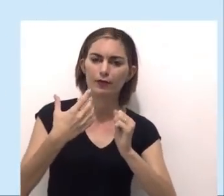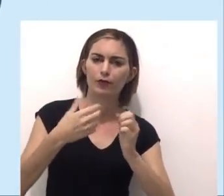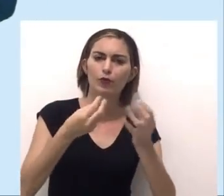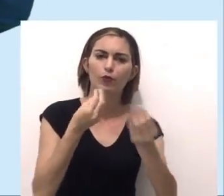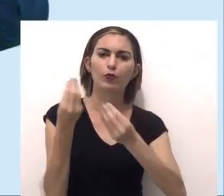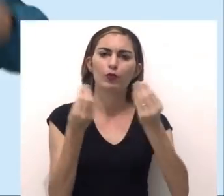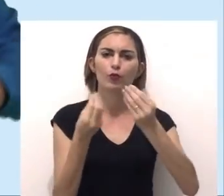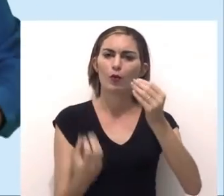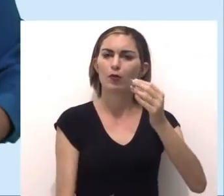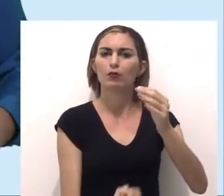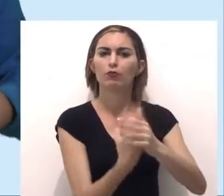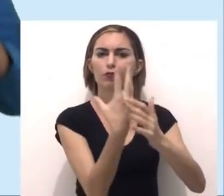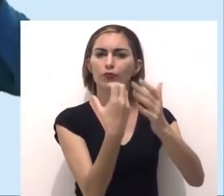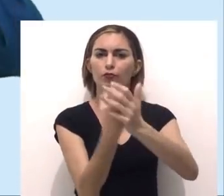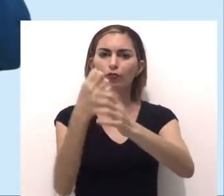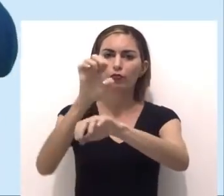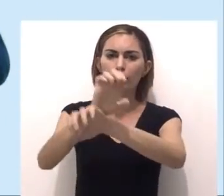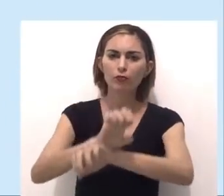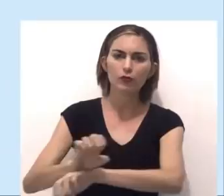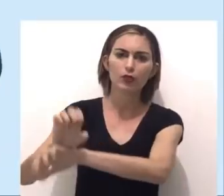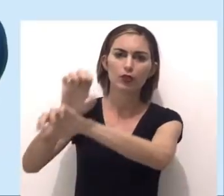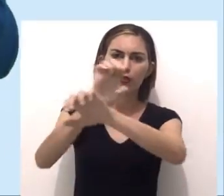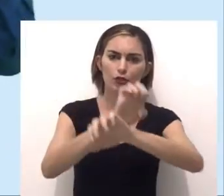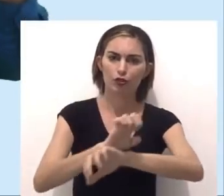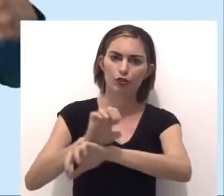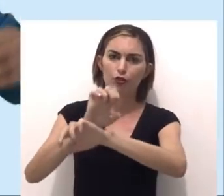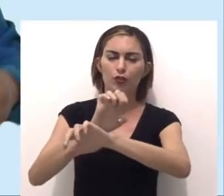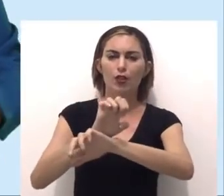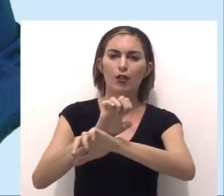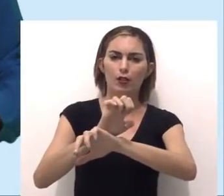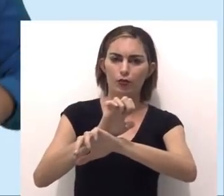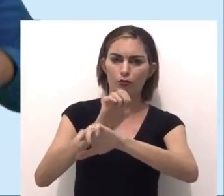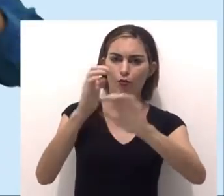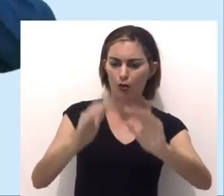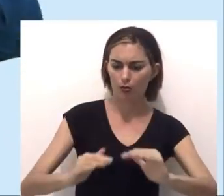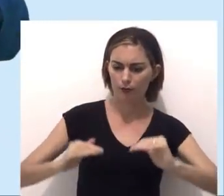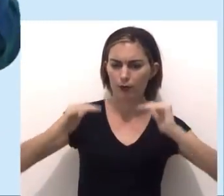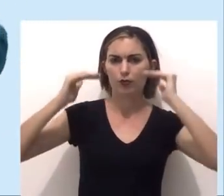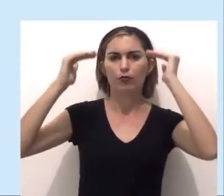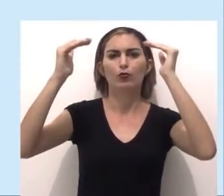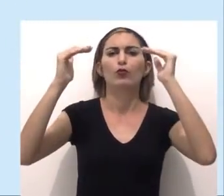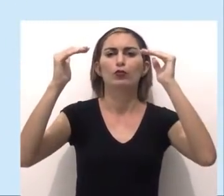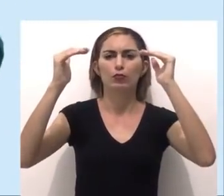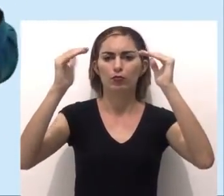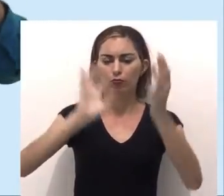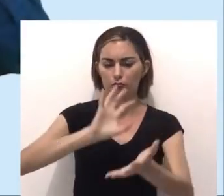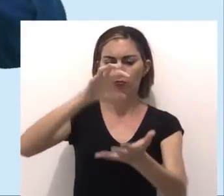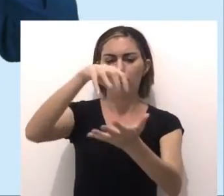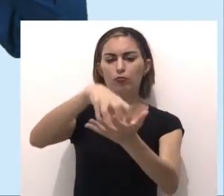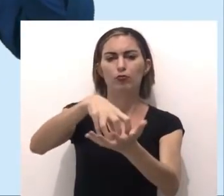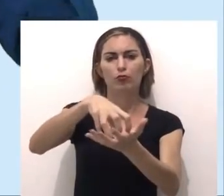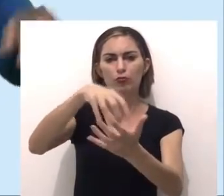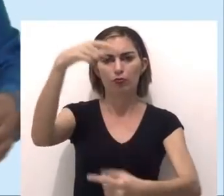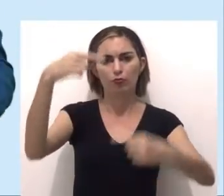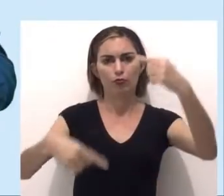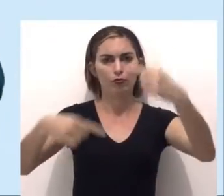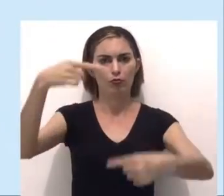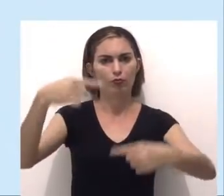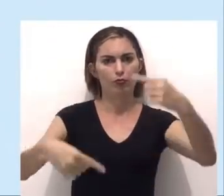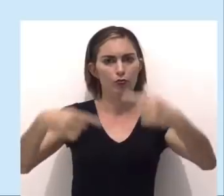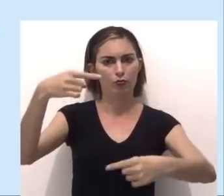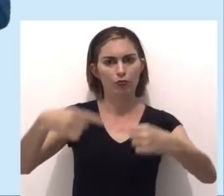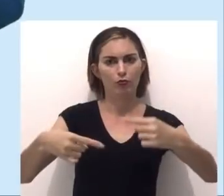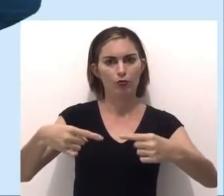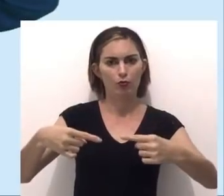A formação dos Estados Nacionais, o absolutismo, a centralização